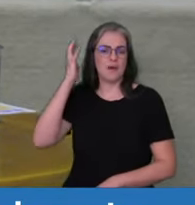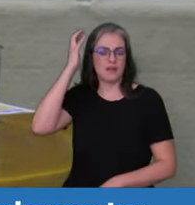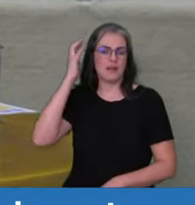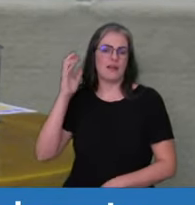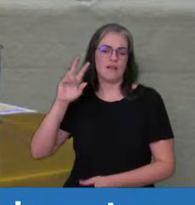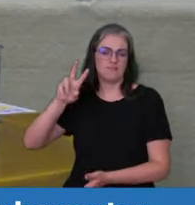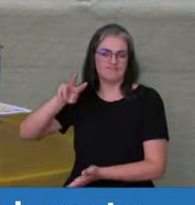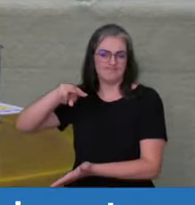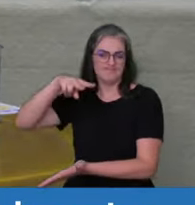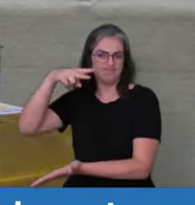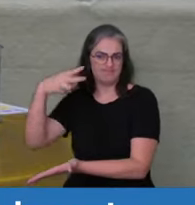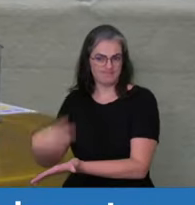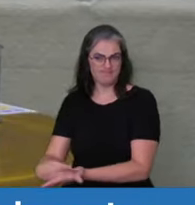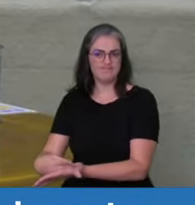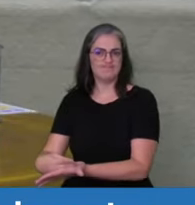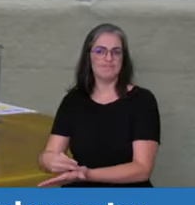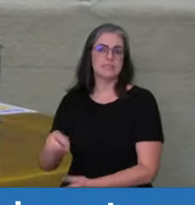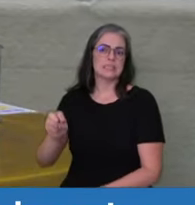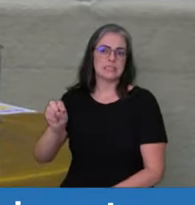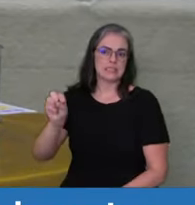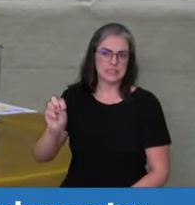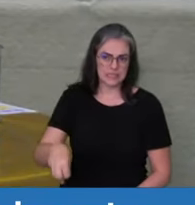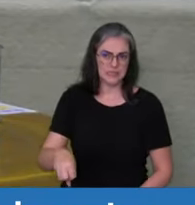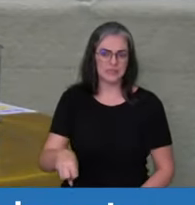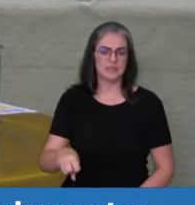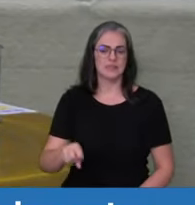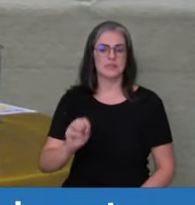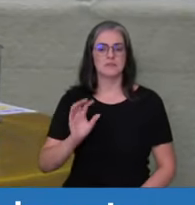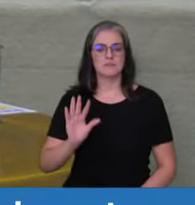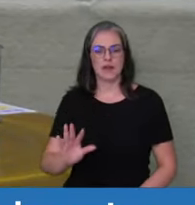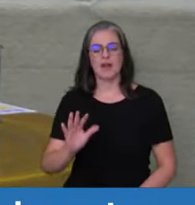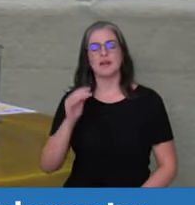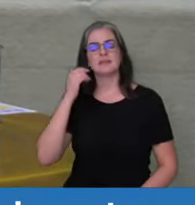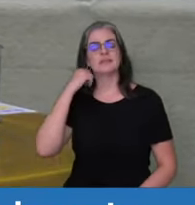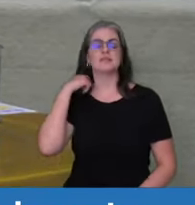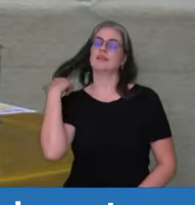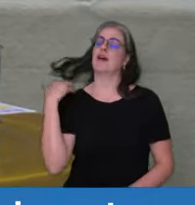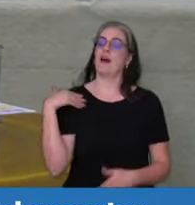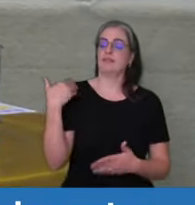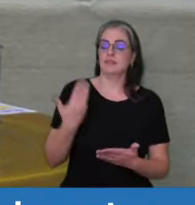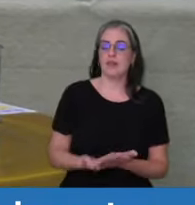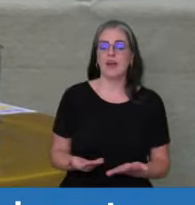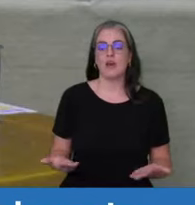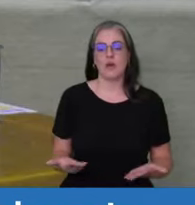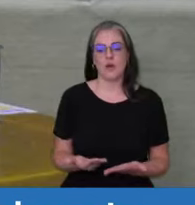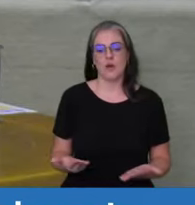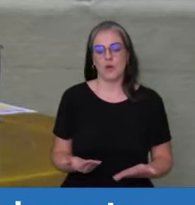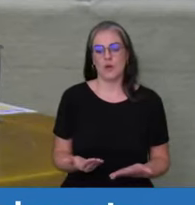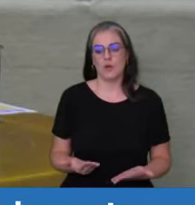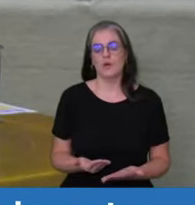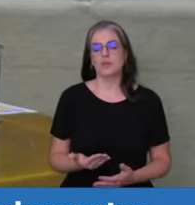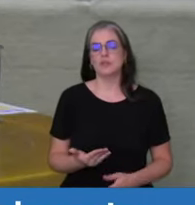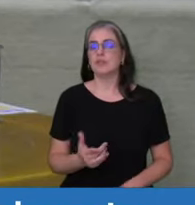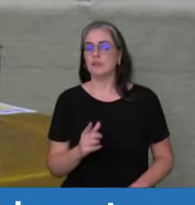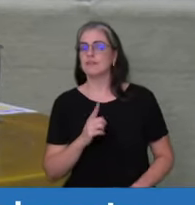corpo, né? Até hoje você vê por aí aqueles que se